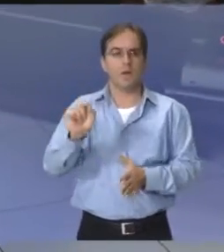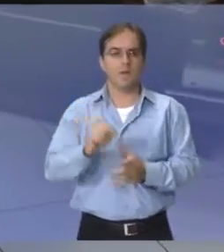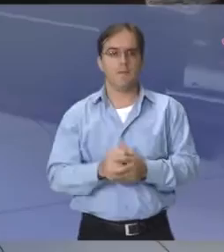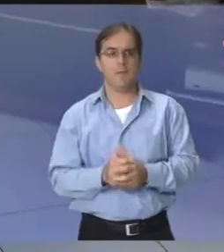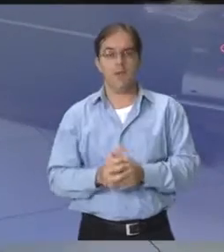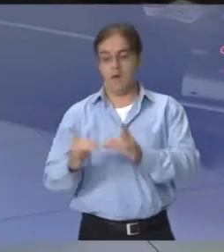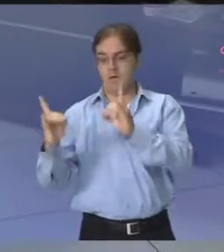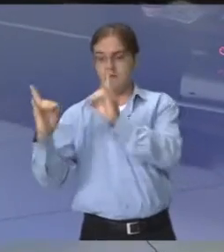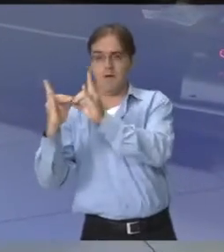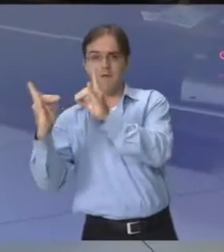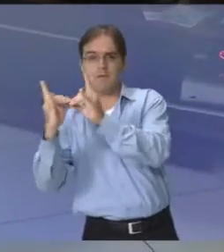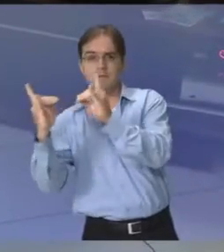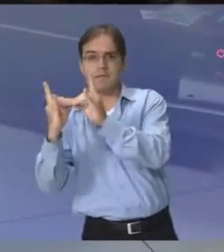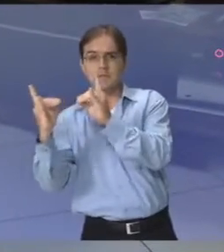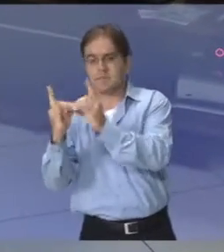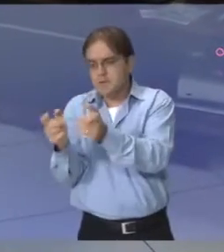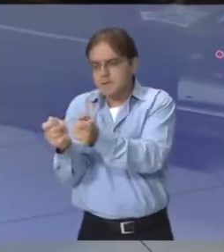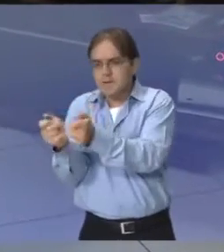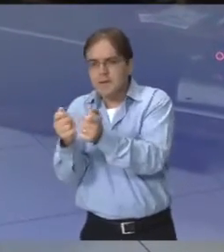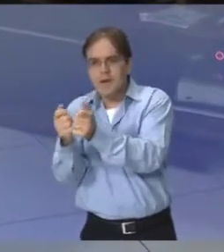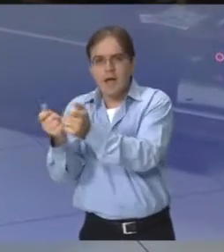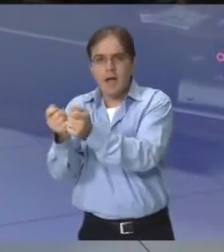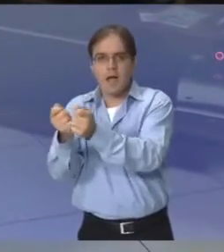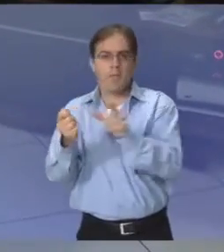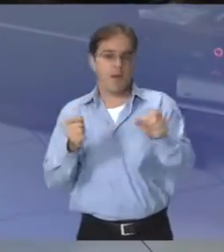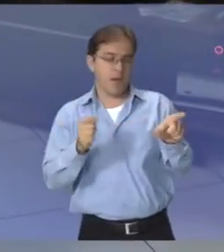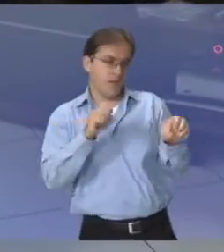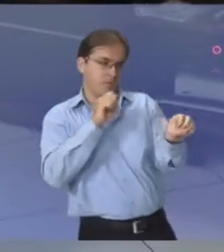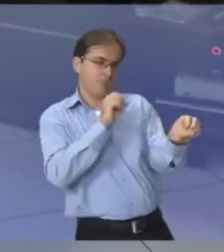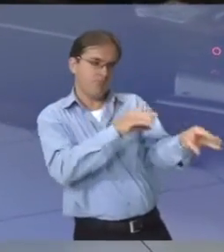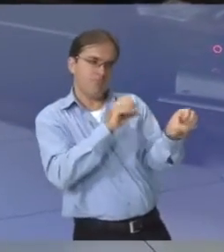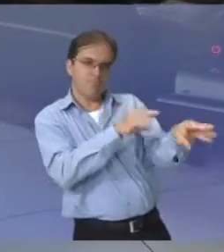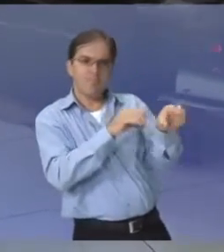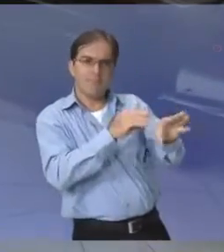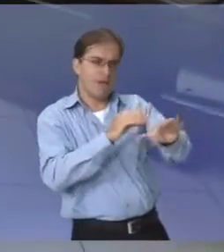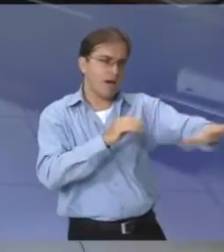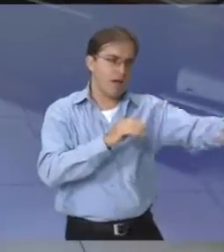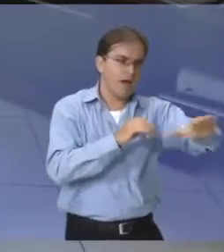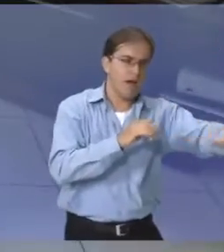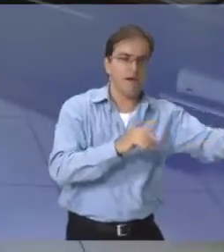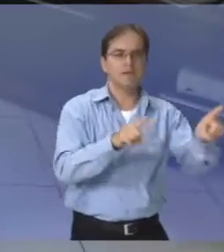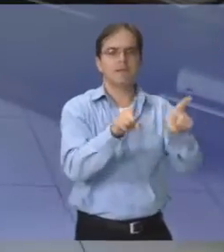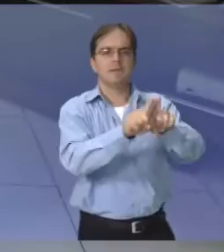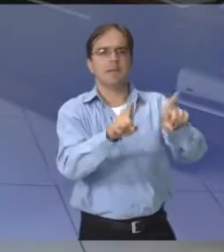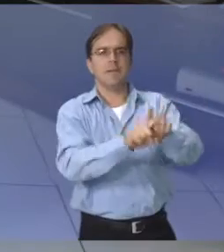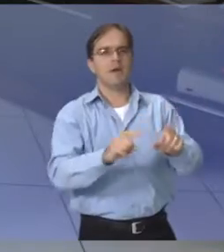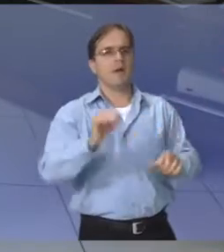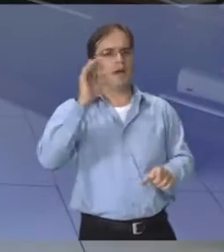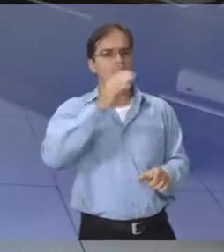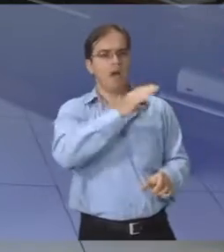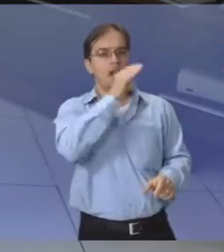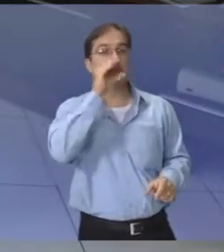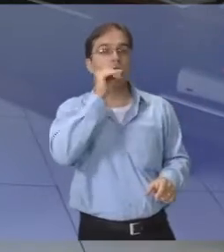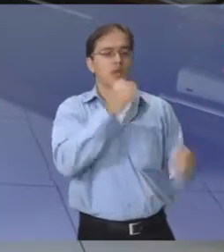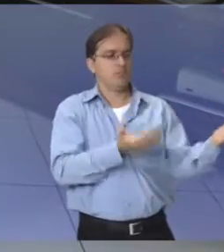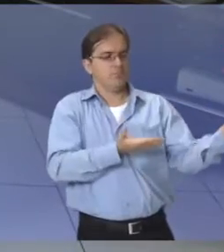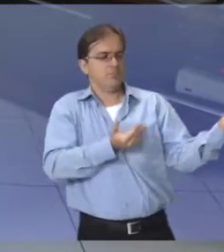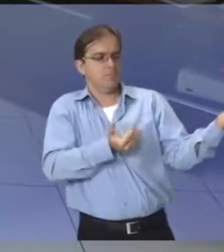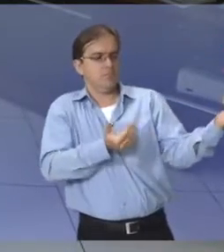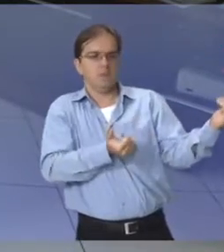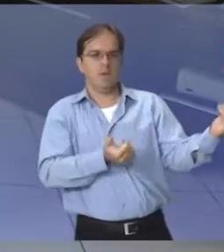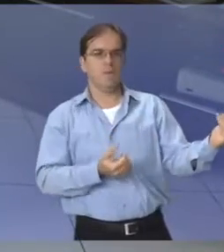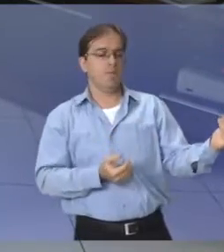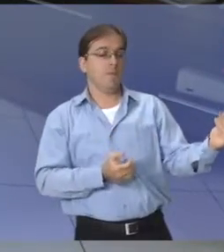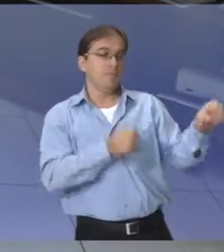de oficinas de game, ou seja, ensinando as crianças e adolescentes a desenvolverem games com